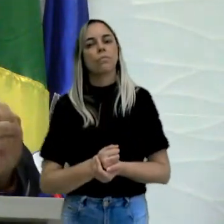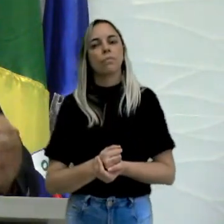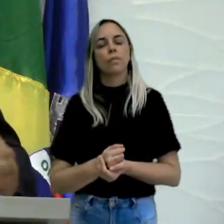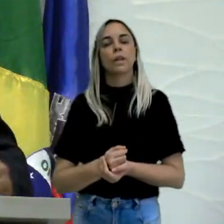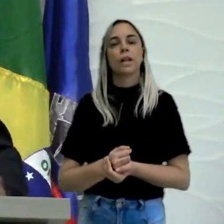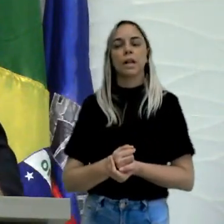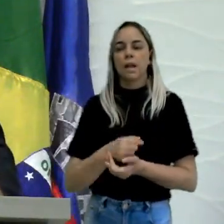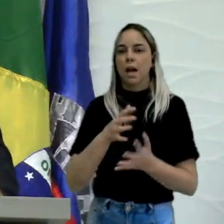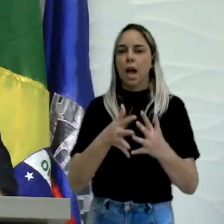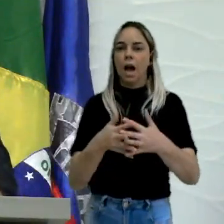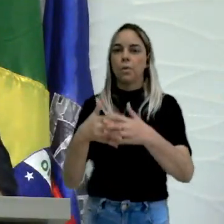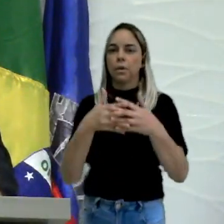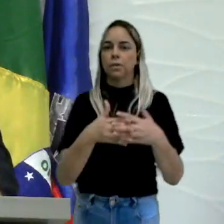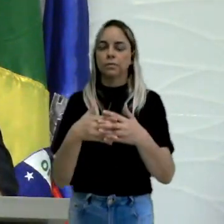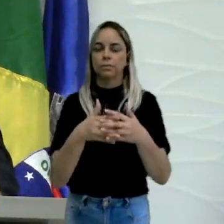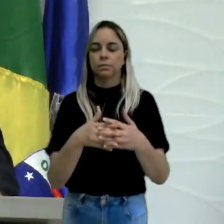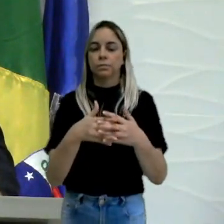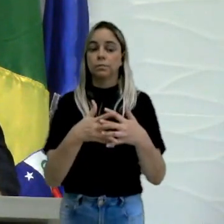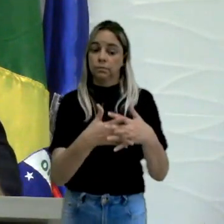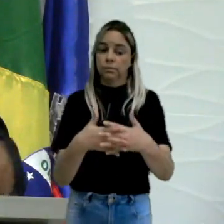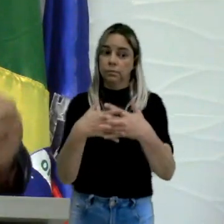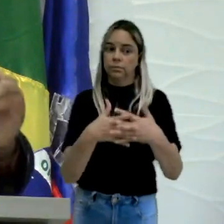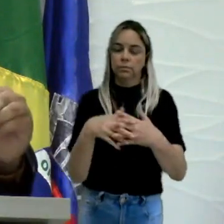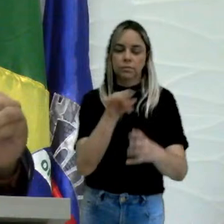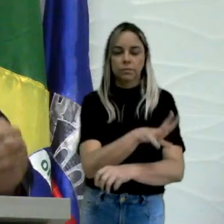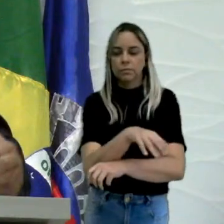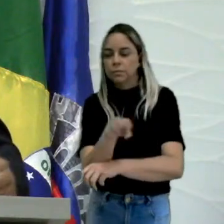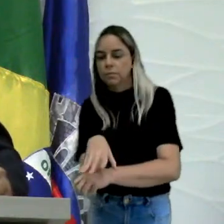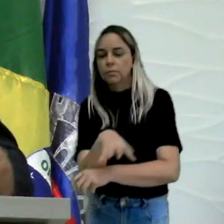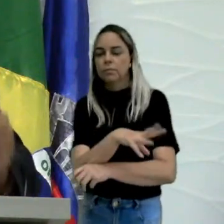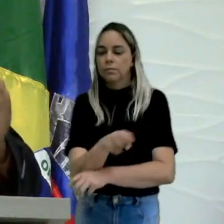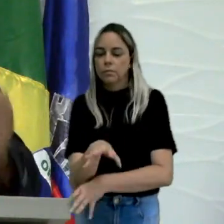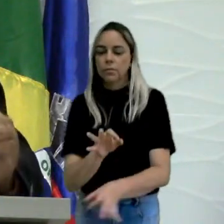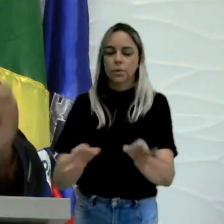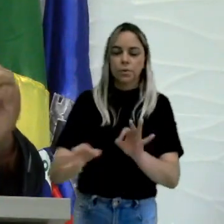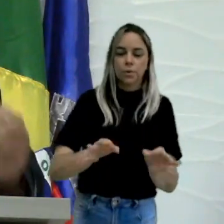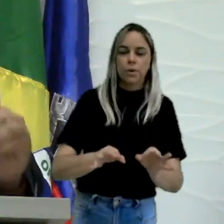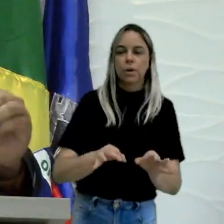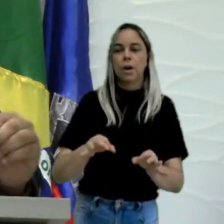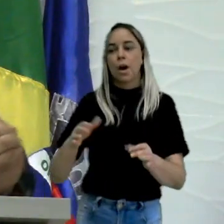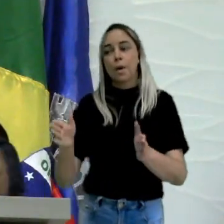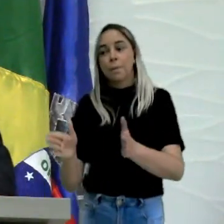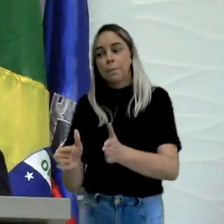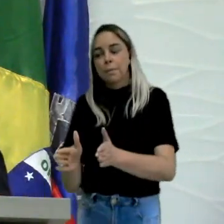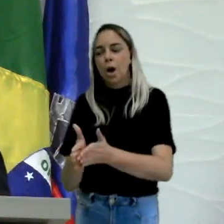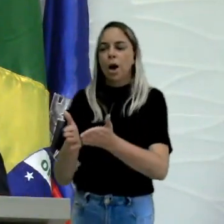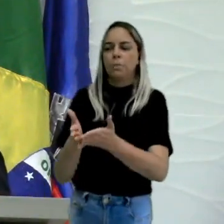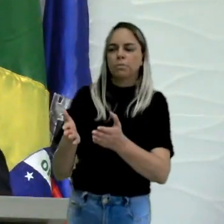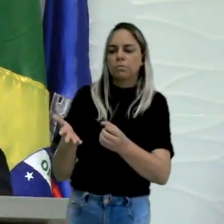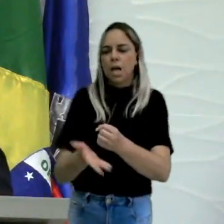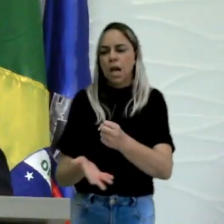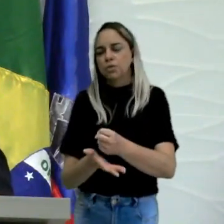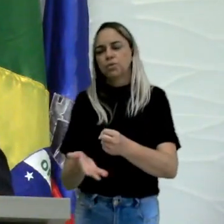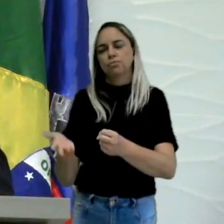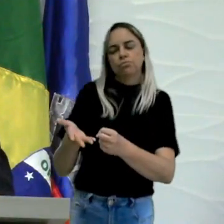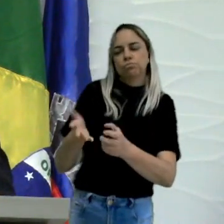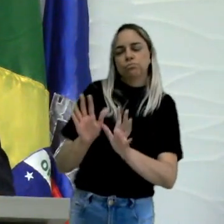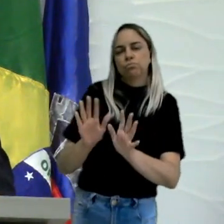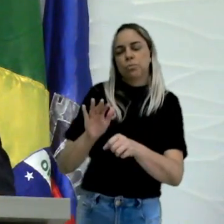os tratores para arar a terra dos agricultores, dos pequenos e grandes e médios agricultores de São Bento do